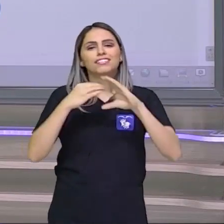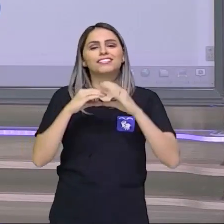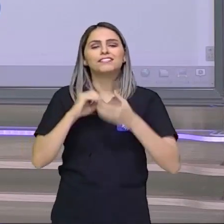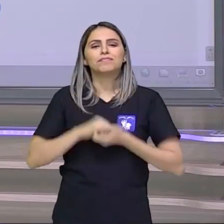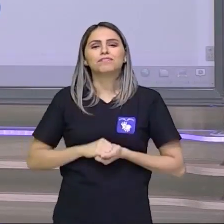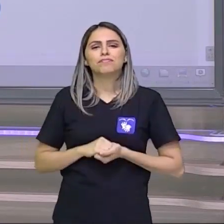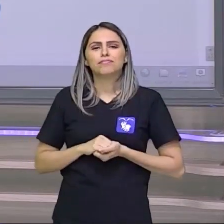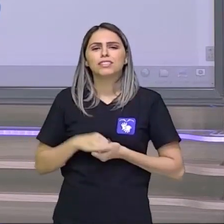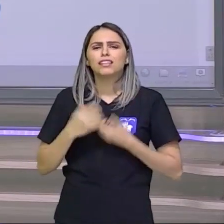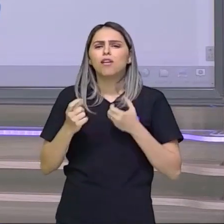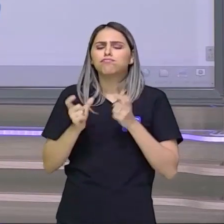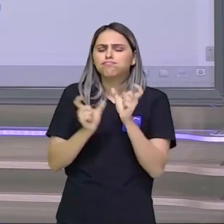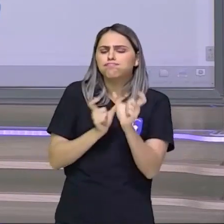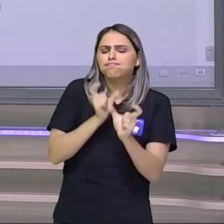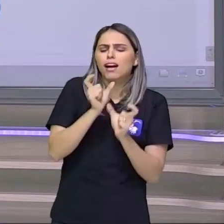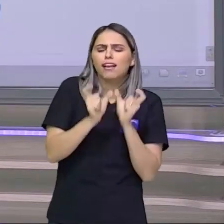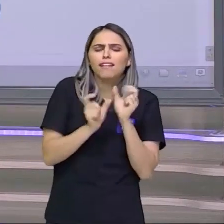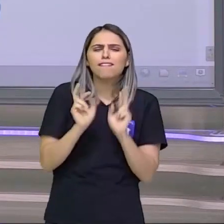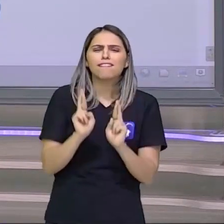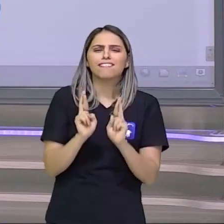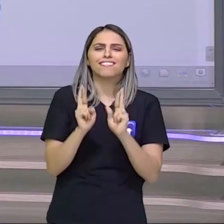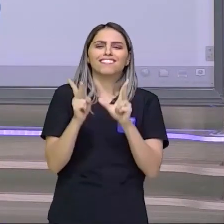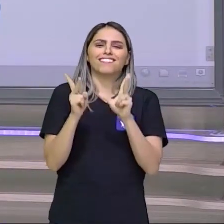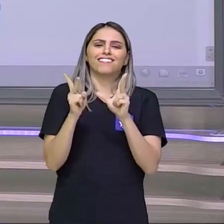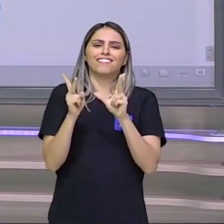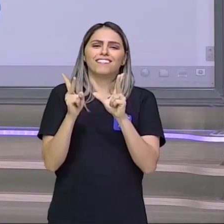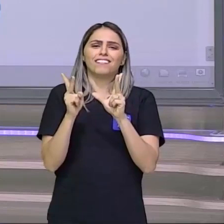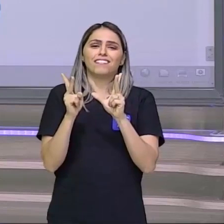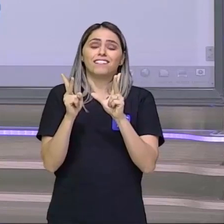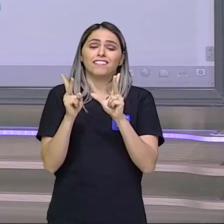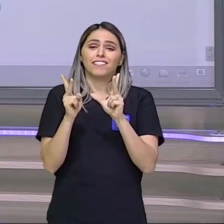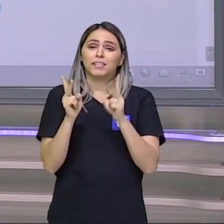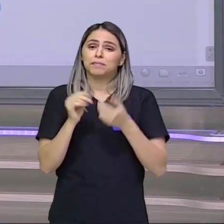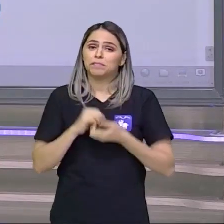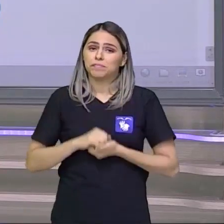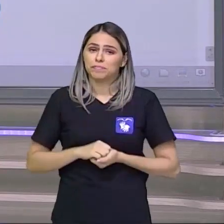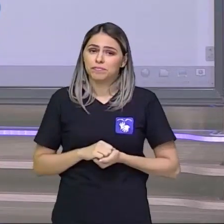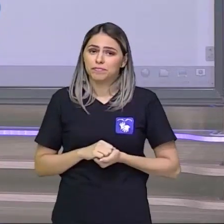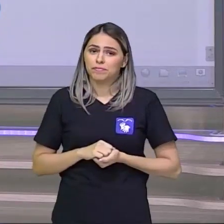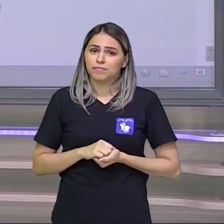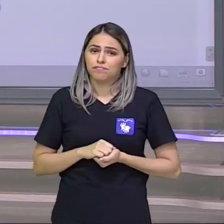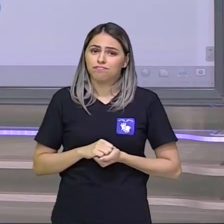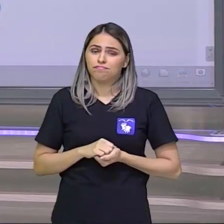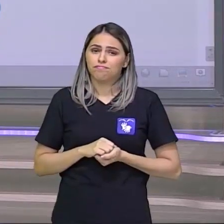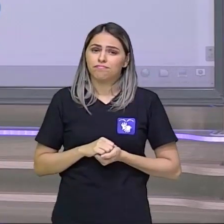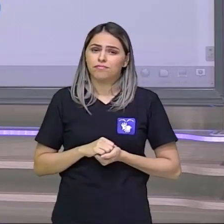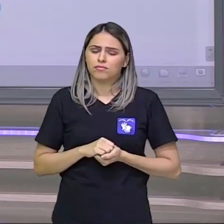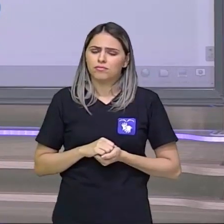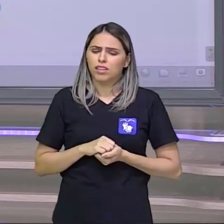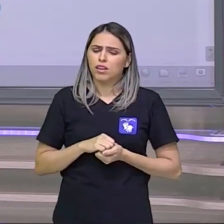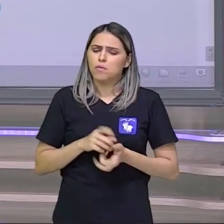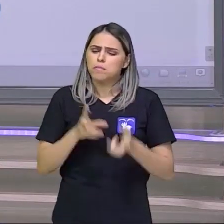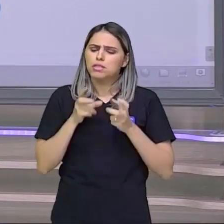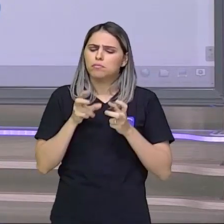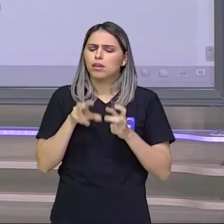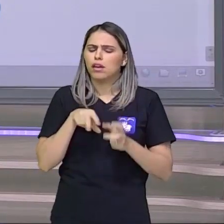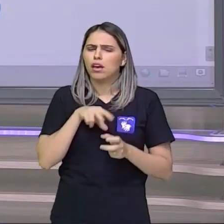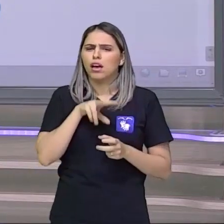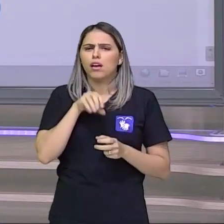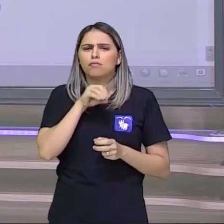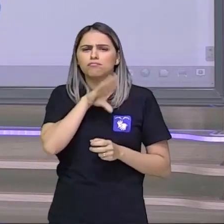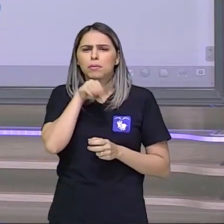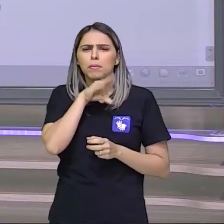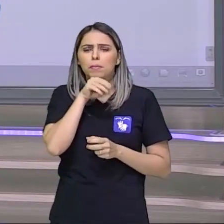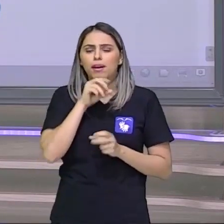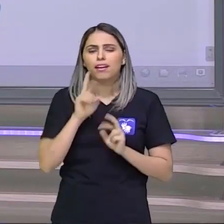uma palavras diferentes da minha voz? A minha voz não mudou ao invés de eu ler? Olha